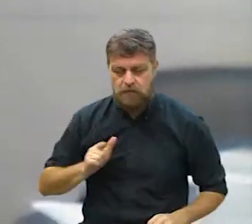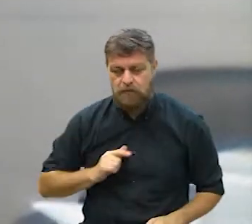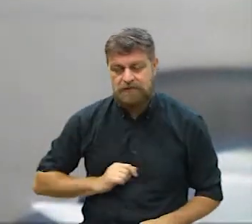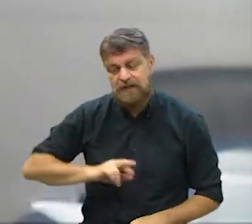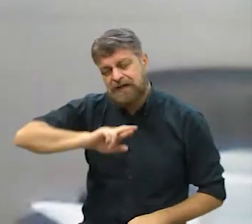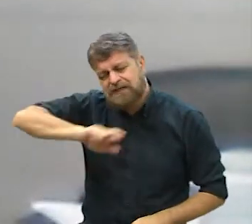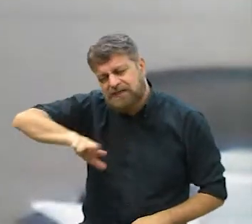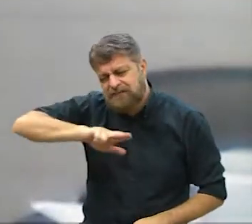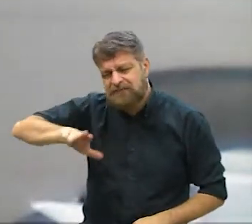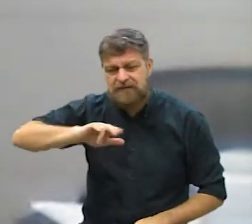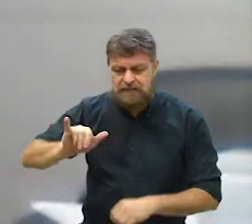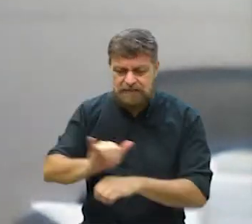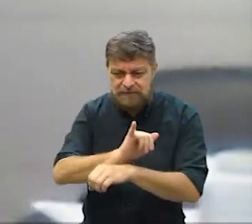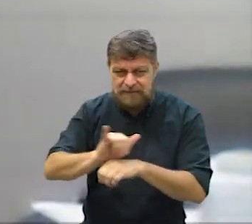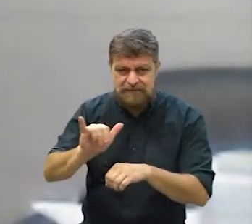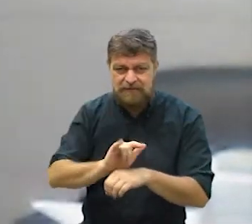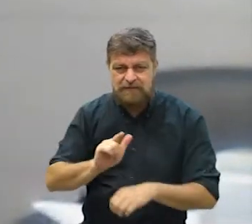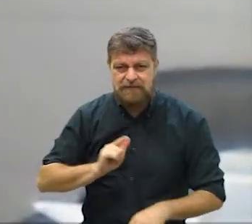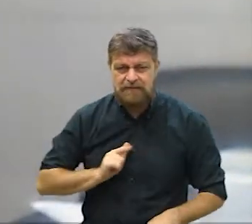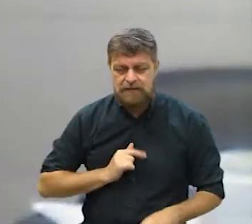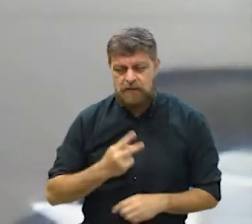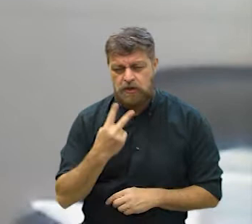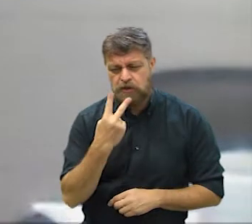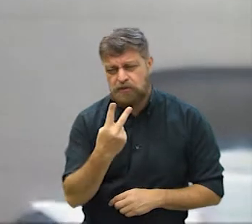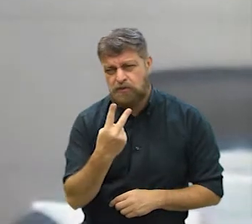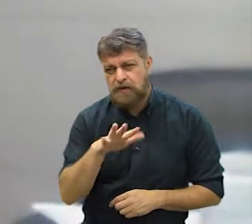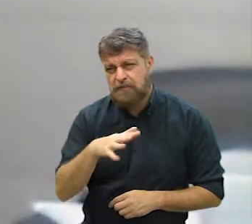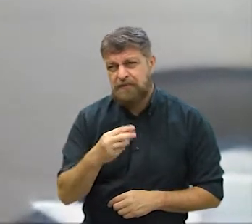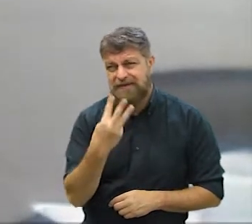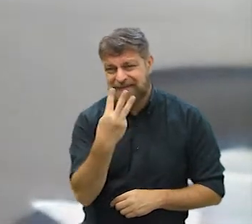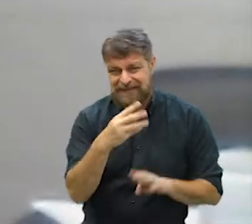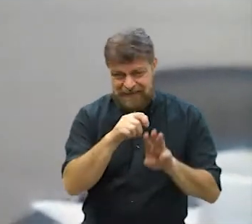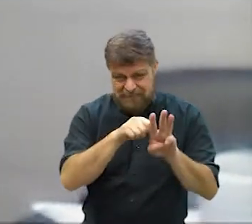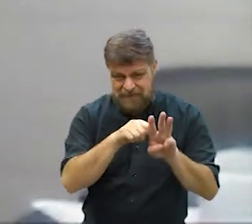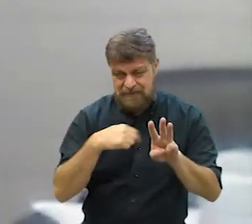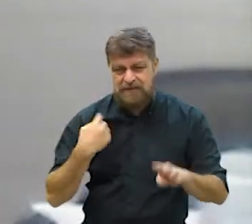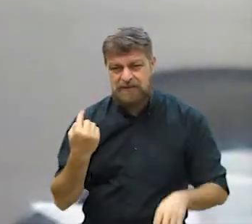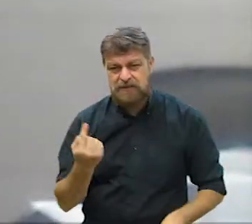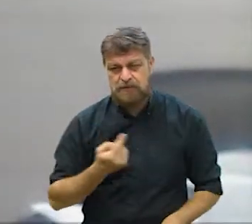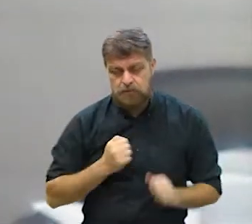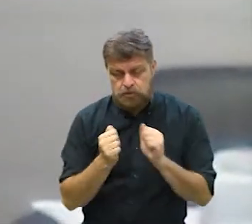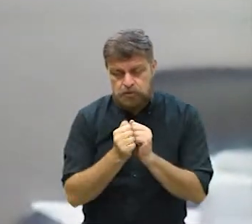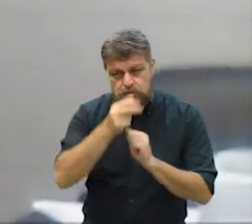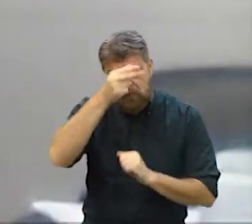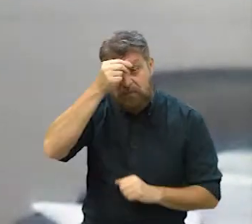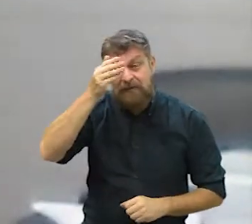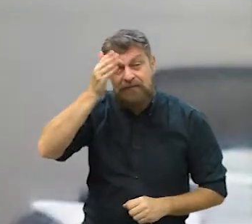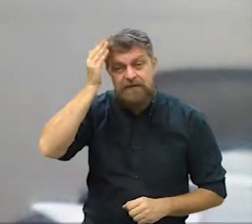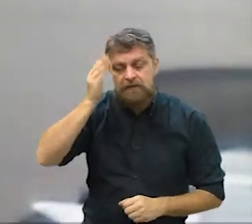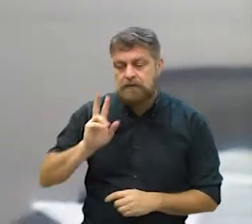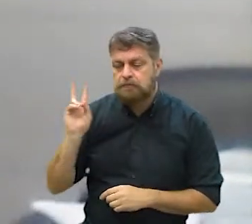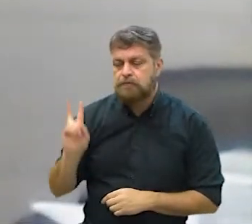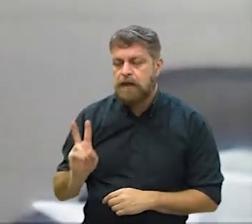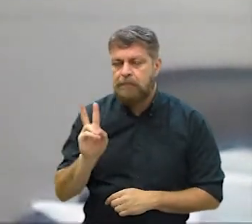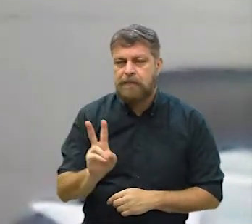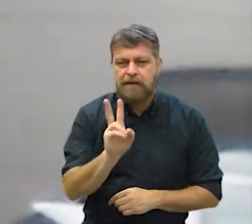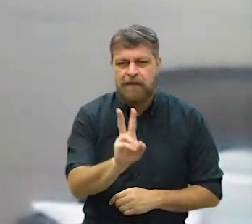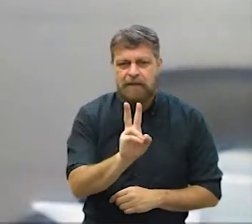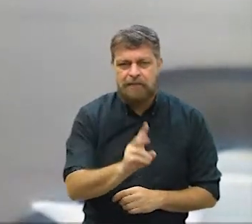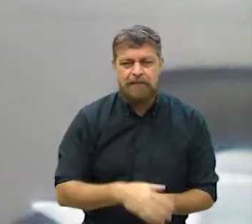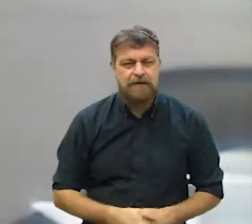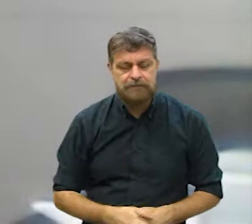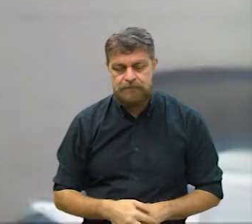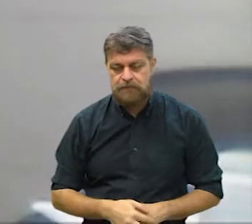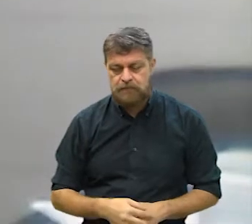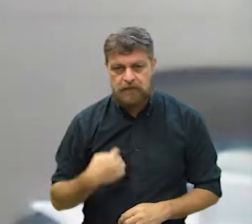uma nova configuração. Faz aí uns 2 ou 3 meses, nós fomos com o prefeito Dário